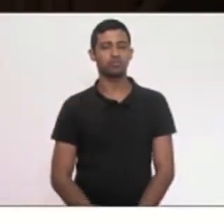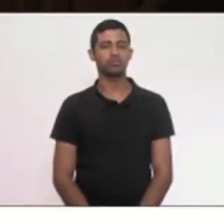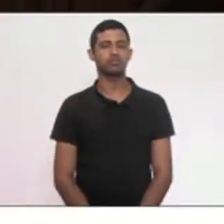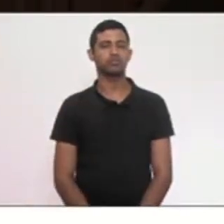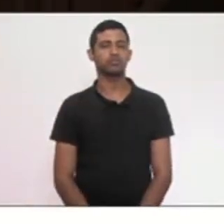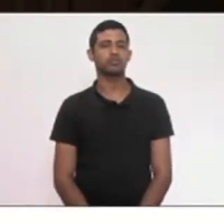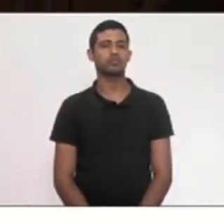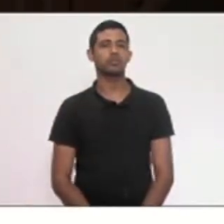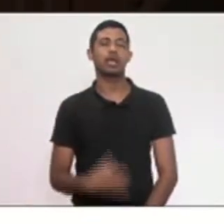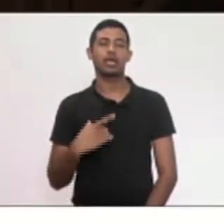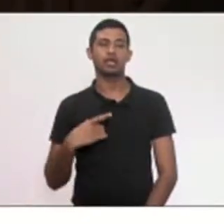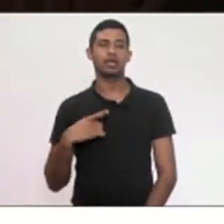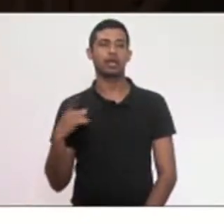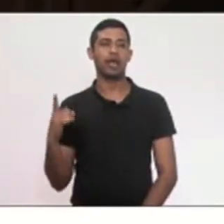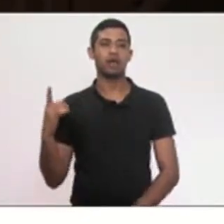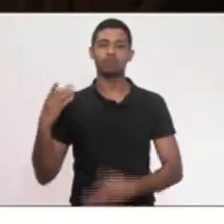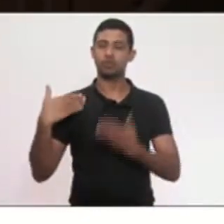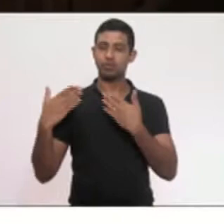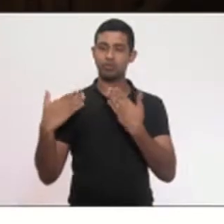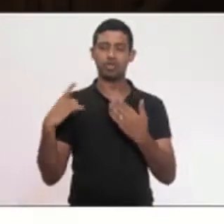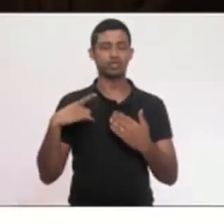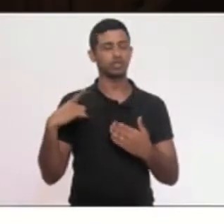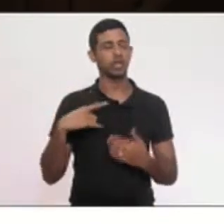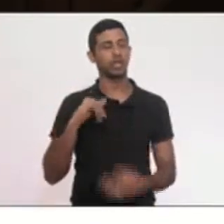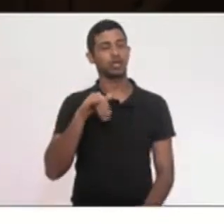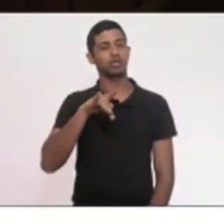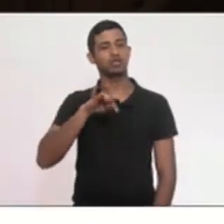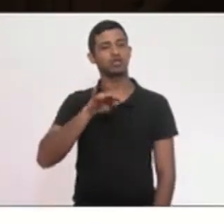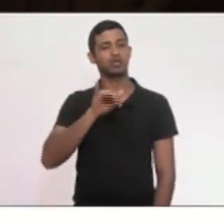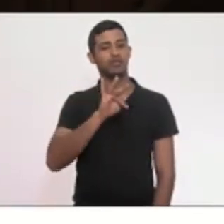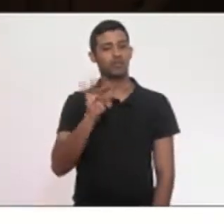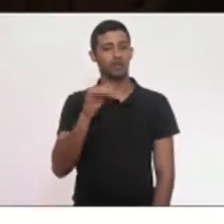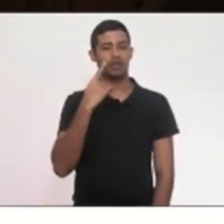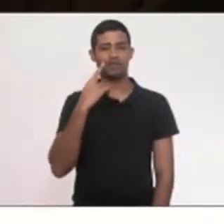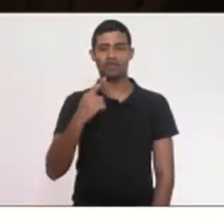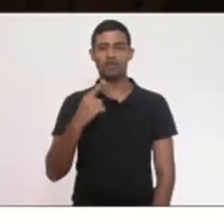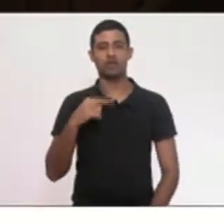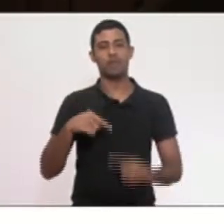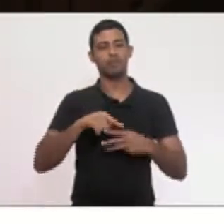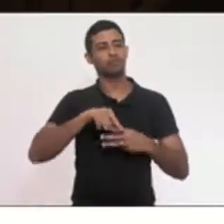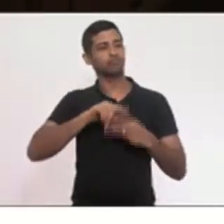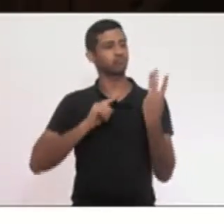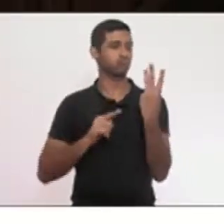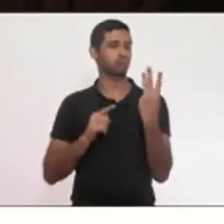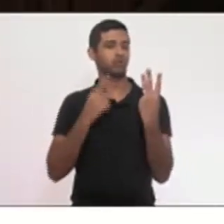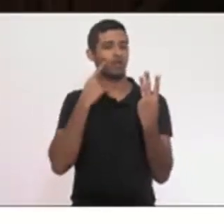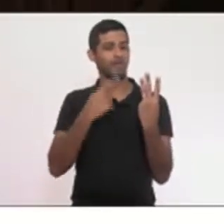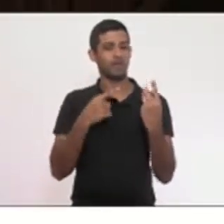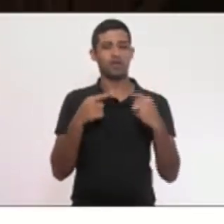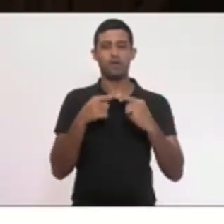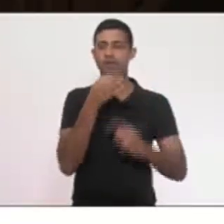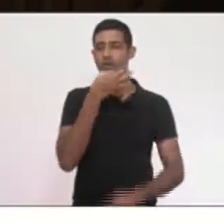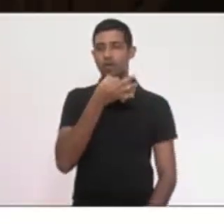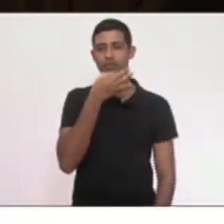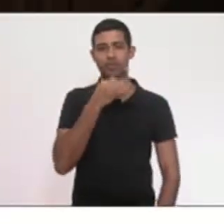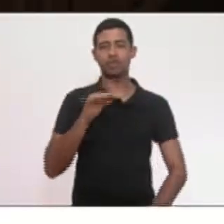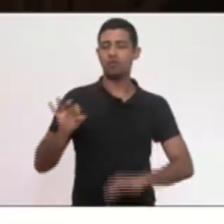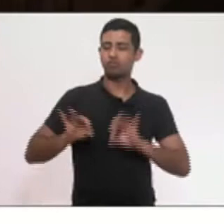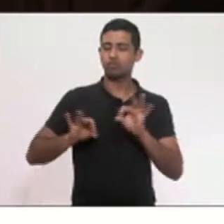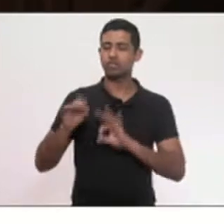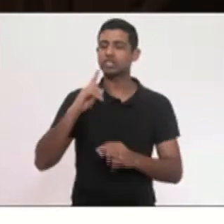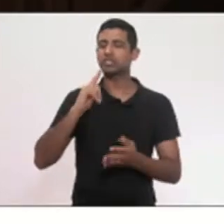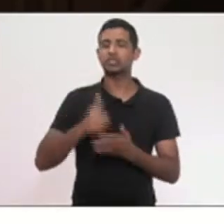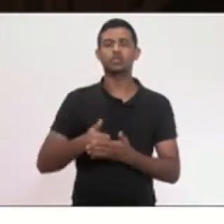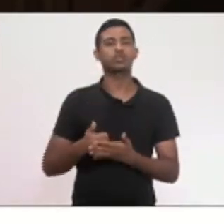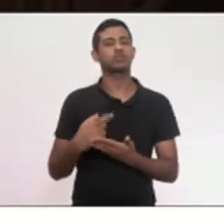o ente executivo, que é o Instituto Rio Metrópole. Esse é o tripé da governança metropolitana do ponto de vista do processo decisório,